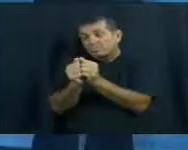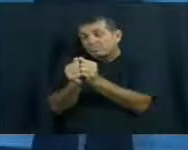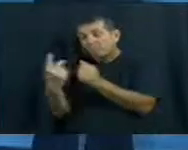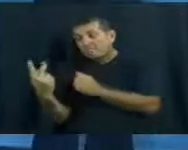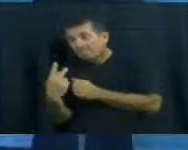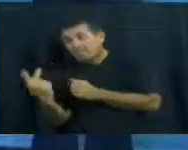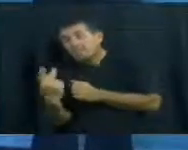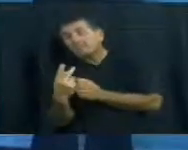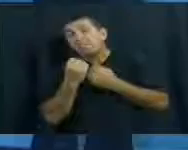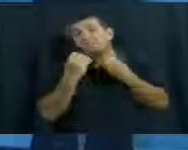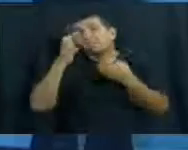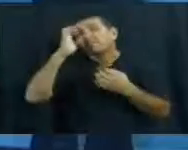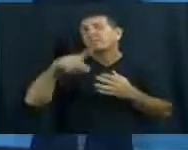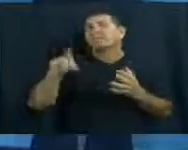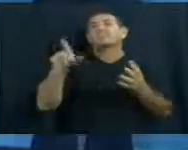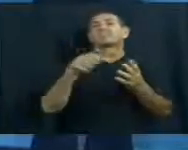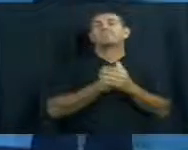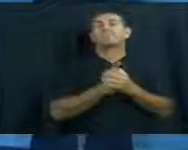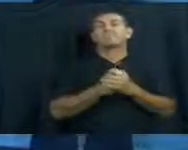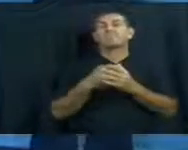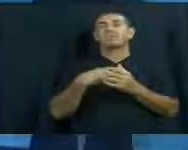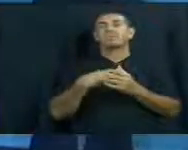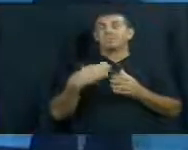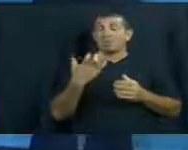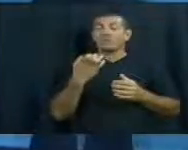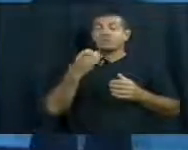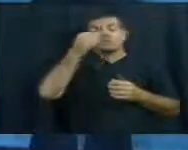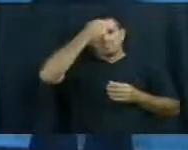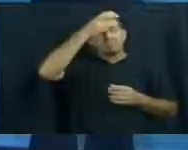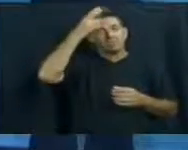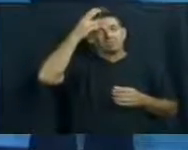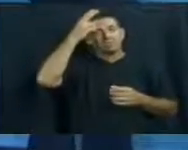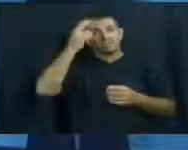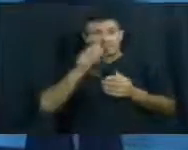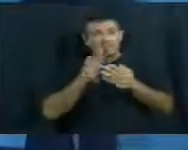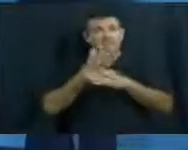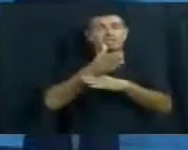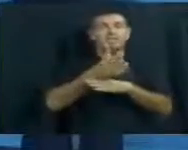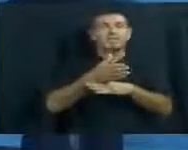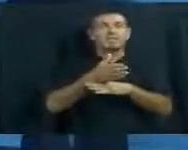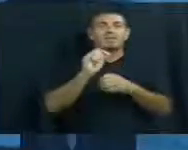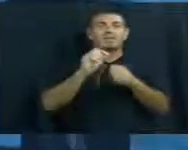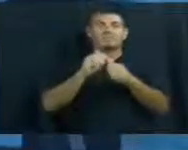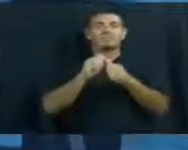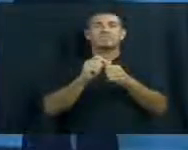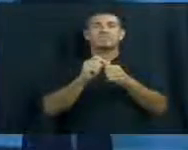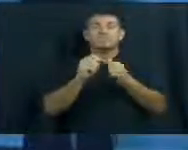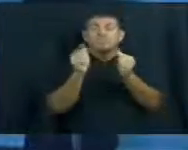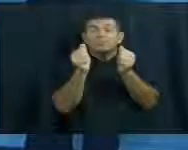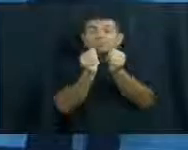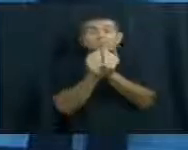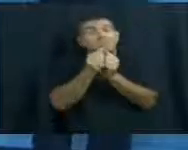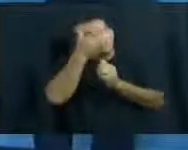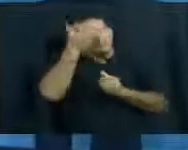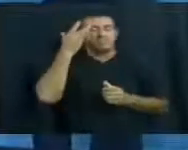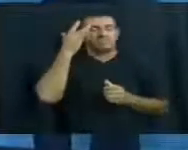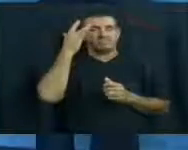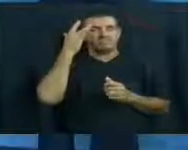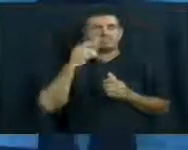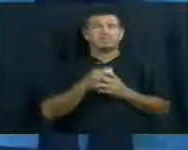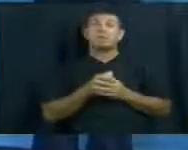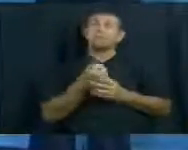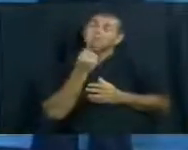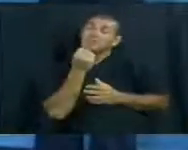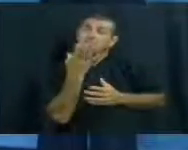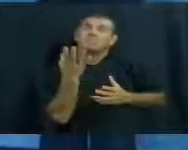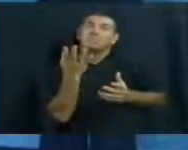seguinte, quando me lancei candidato a prefeito, foi para diminuir distâncias e aproximar pessoas. Graças a